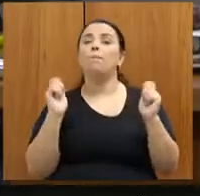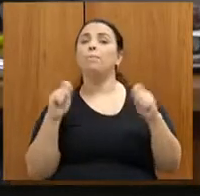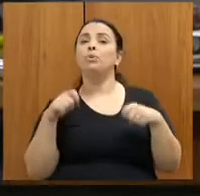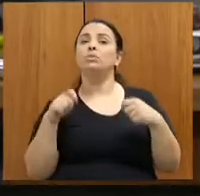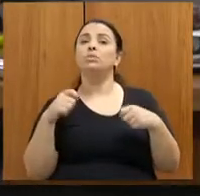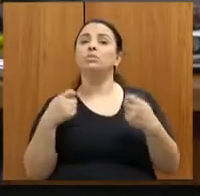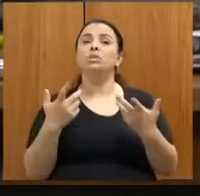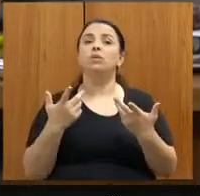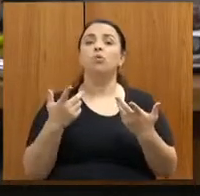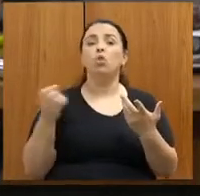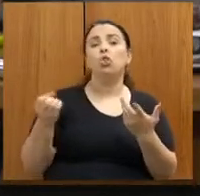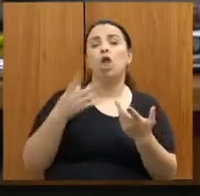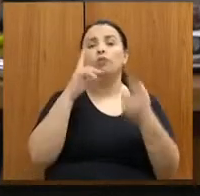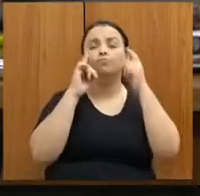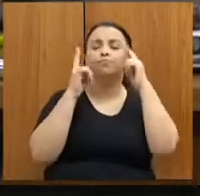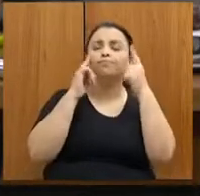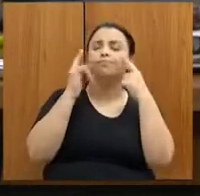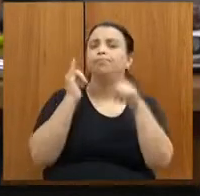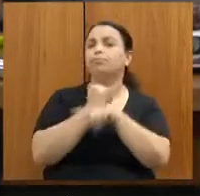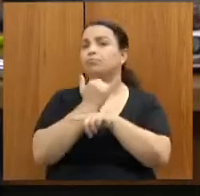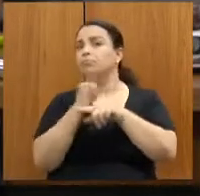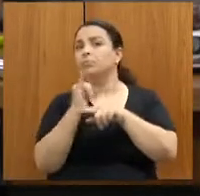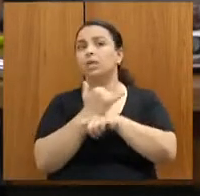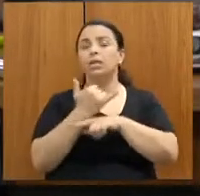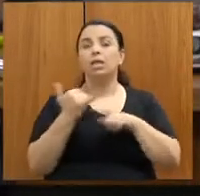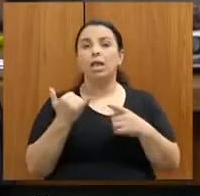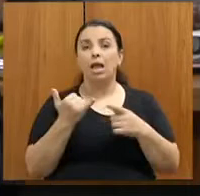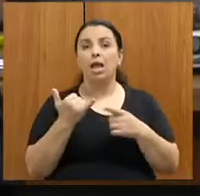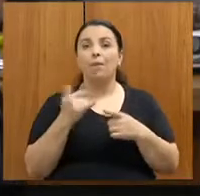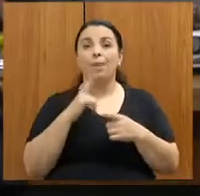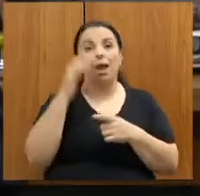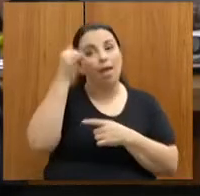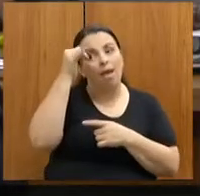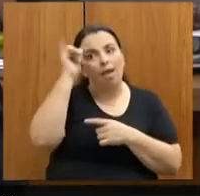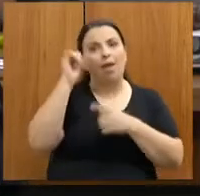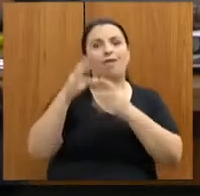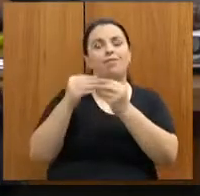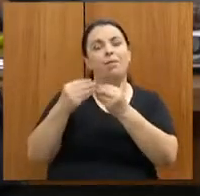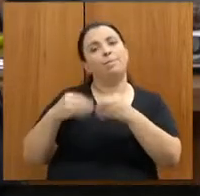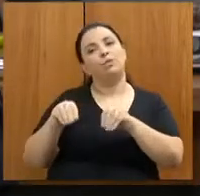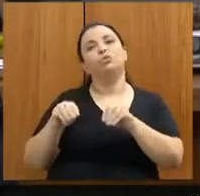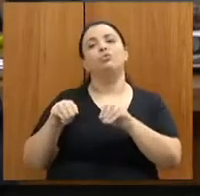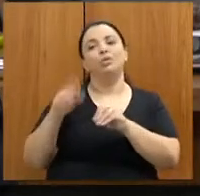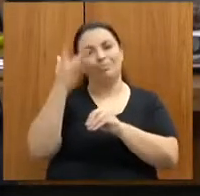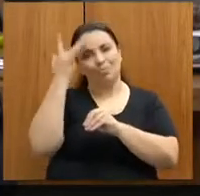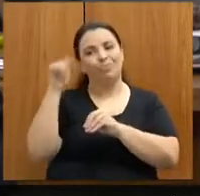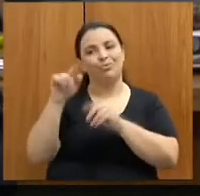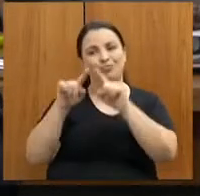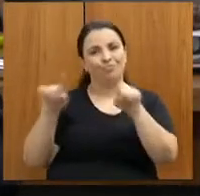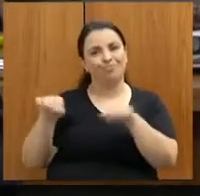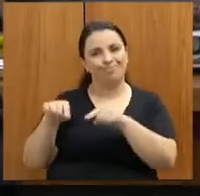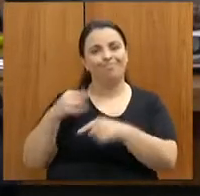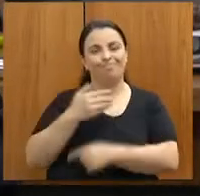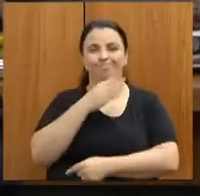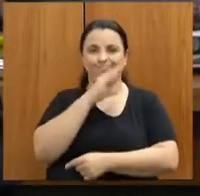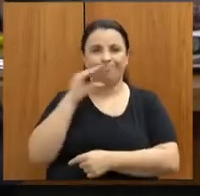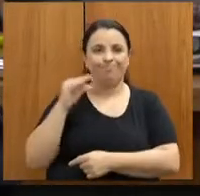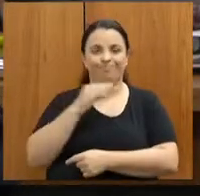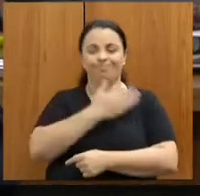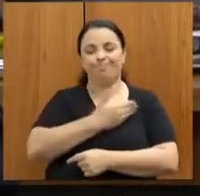criar alternativas para que não haja nenhum tipo de prejuízo ao servidor e a gente continua